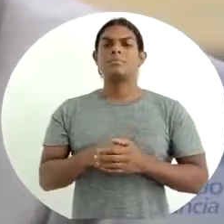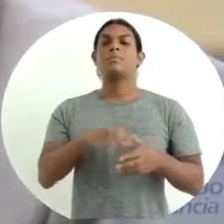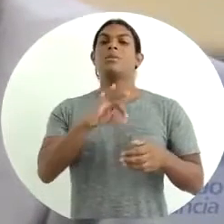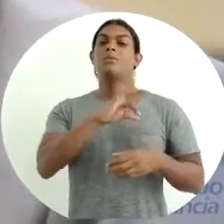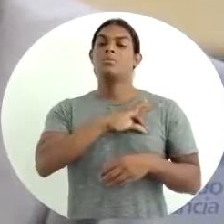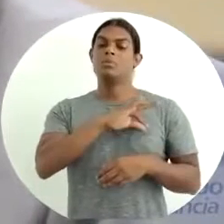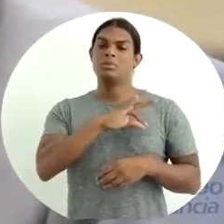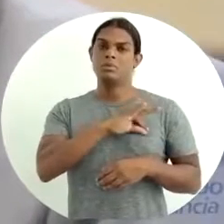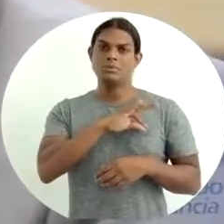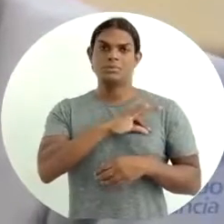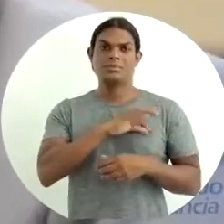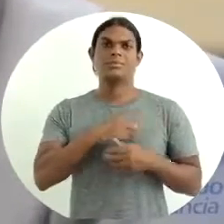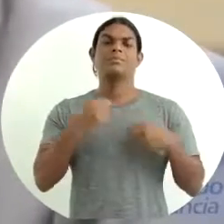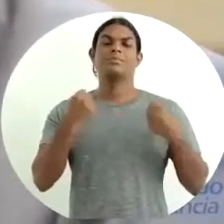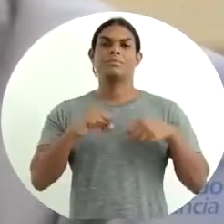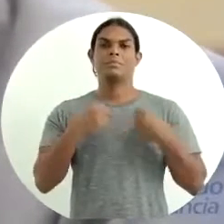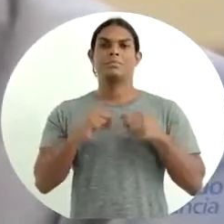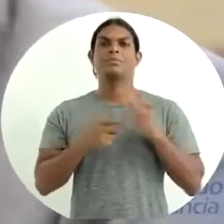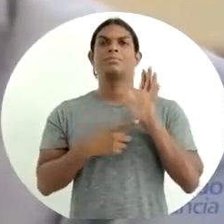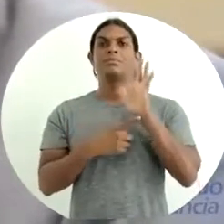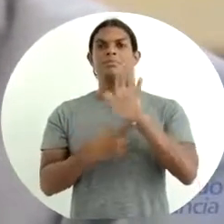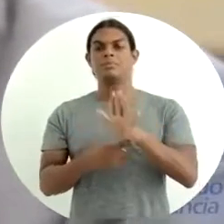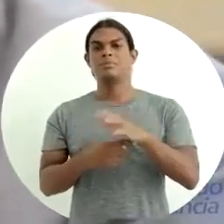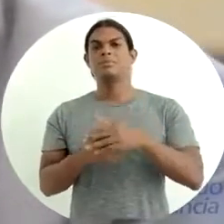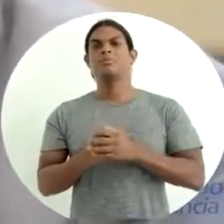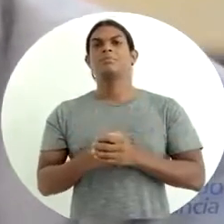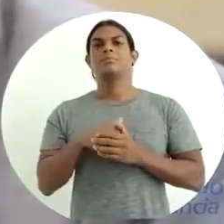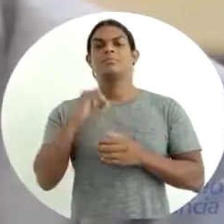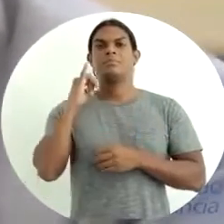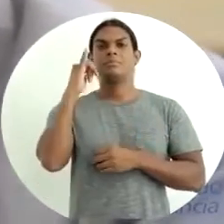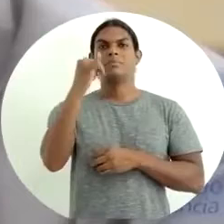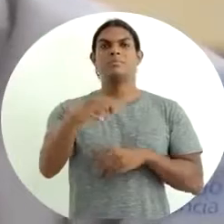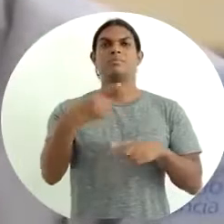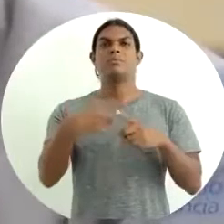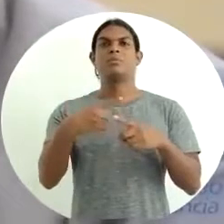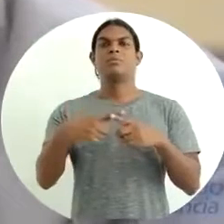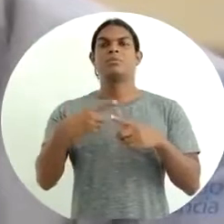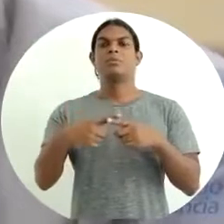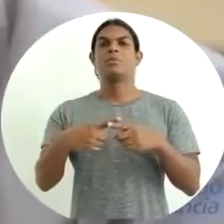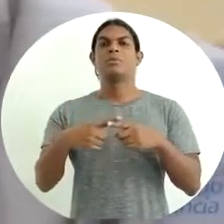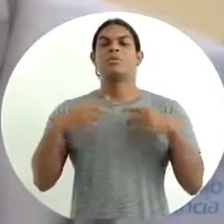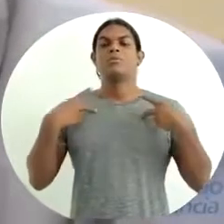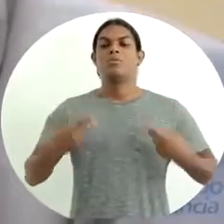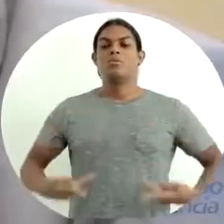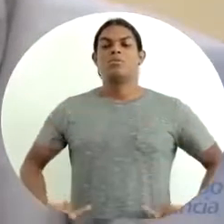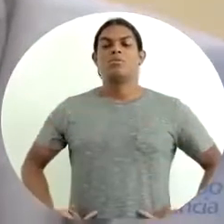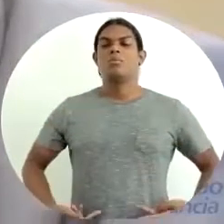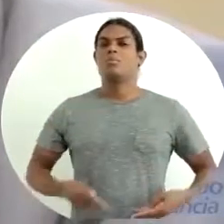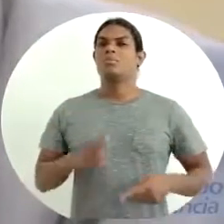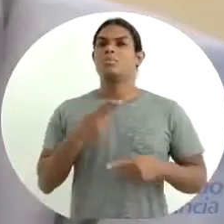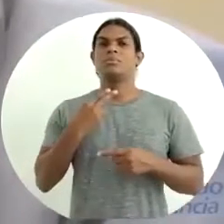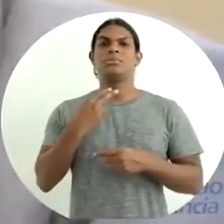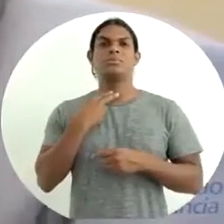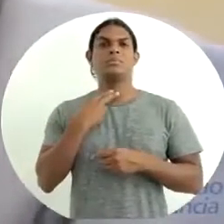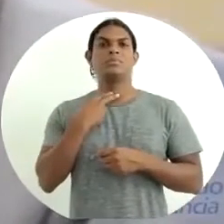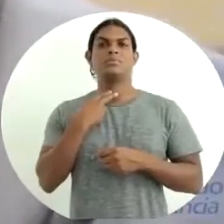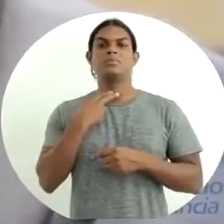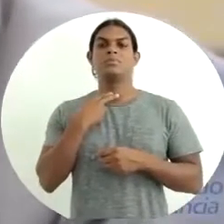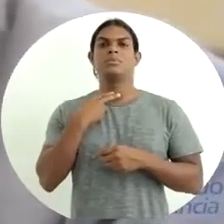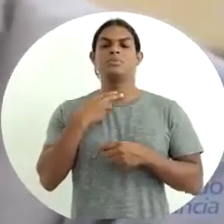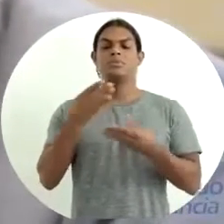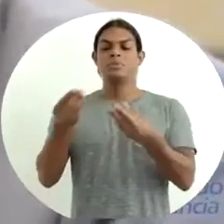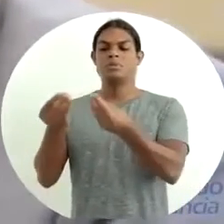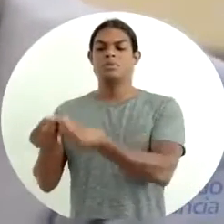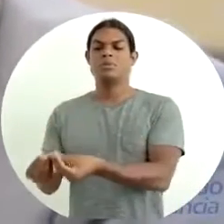autoridade policial local, tá? Para inclusive haver perícia, porque o corpo não poderá ser removido senão pela autoridade judiciária, que